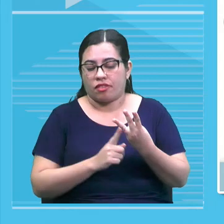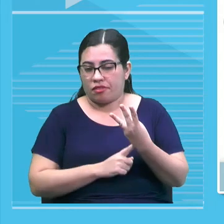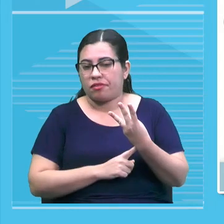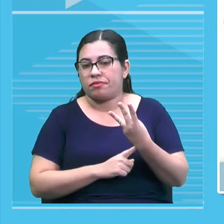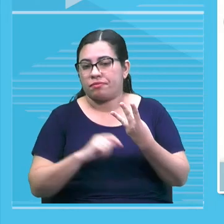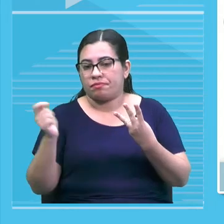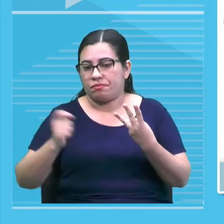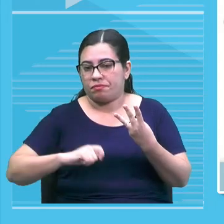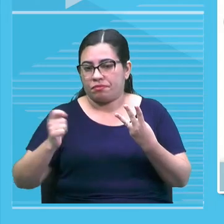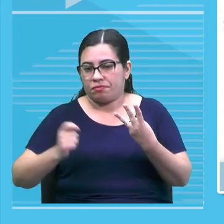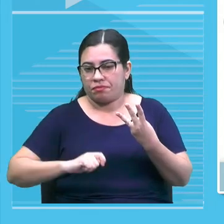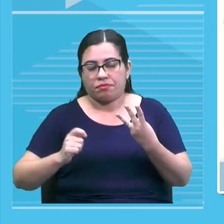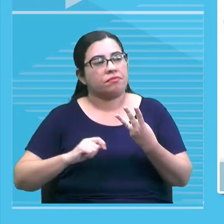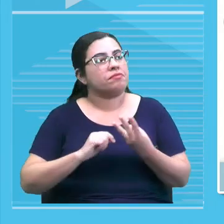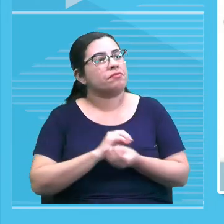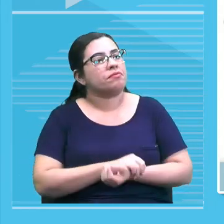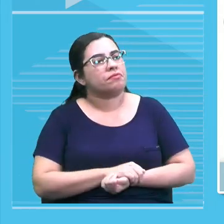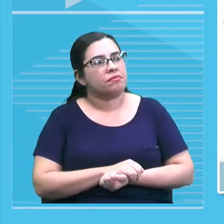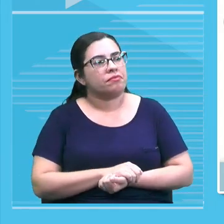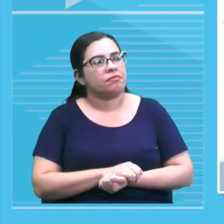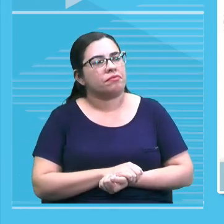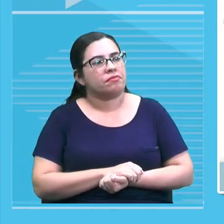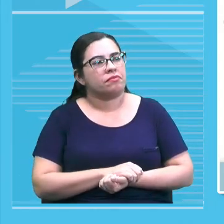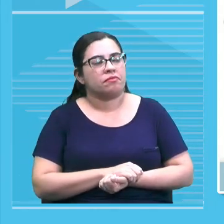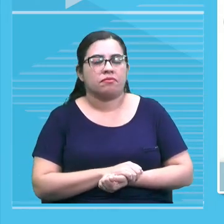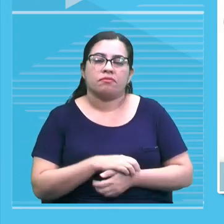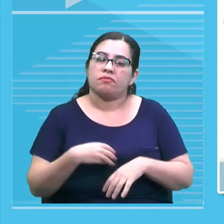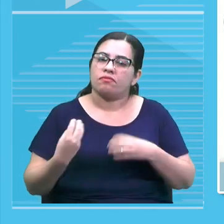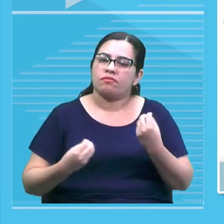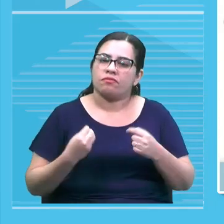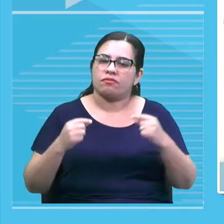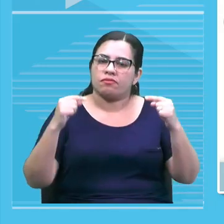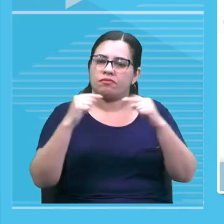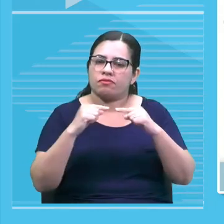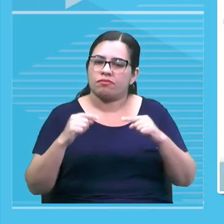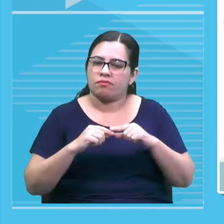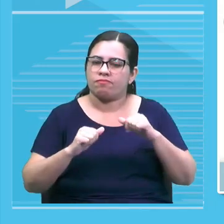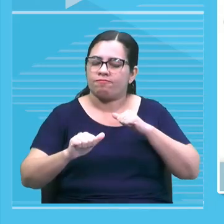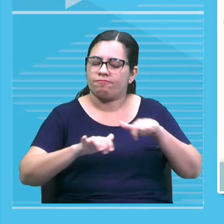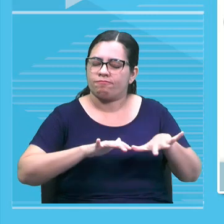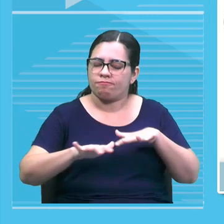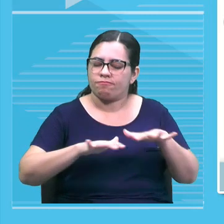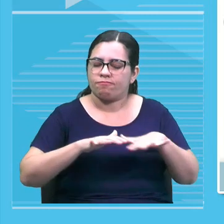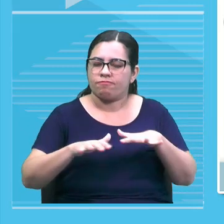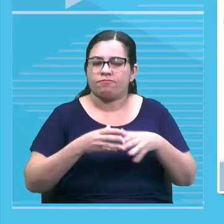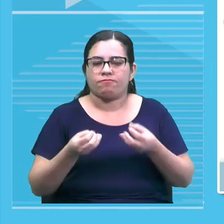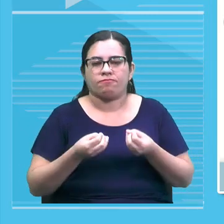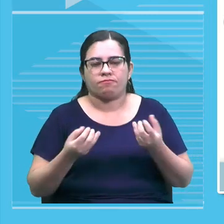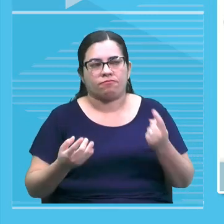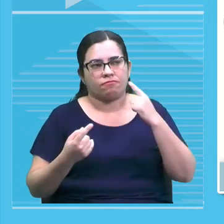ela pode vibrar de acordo com uma vibração transversal